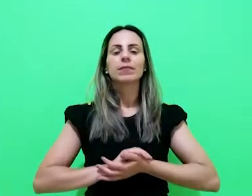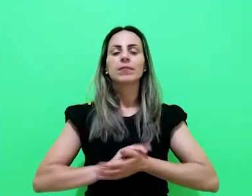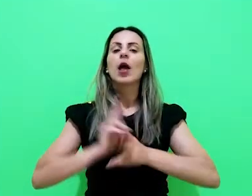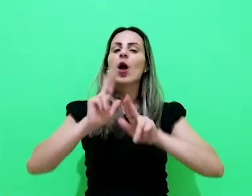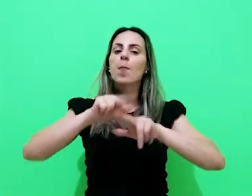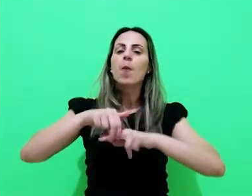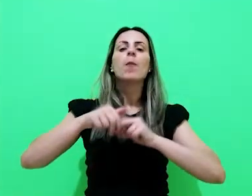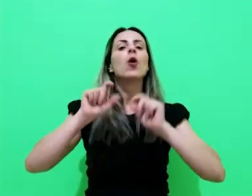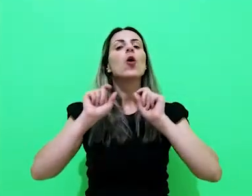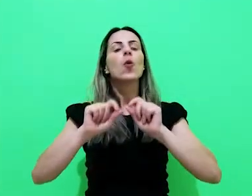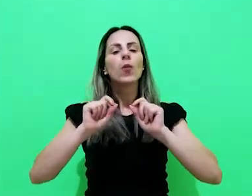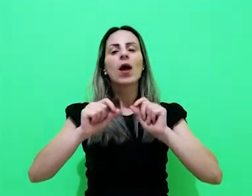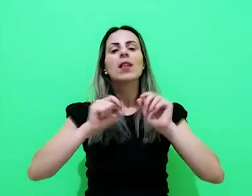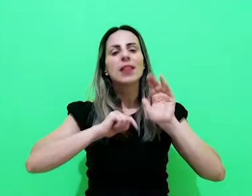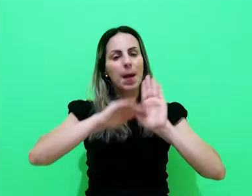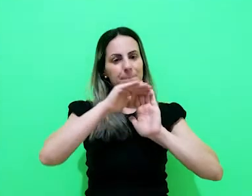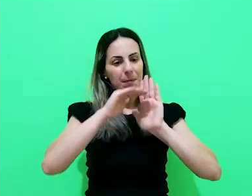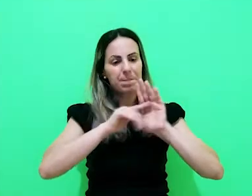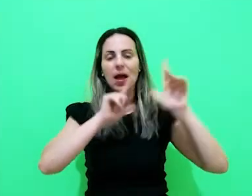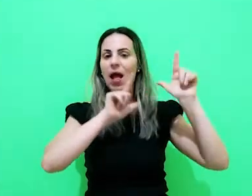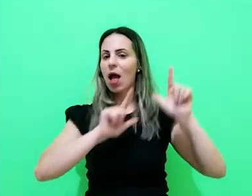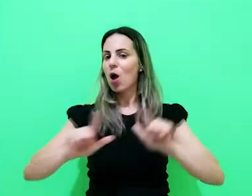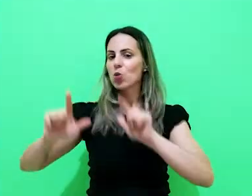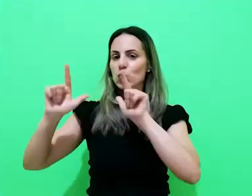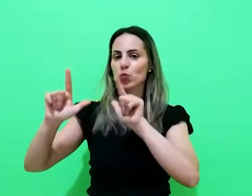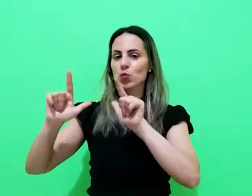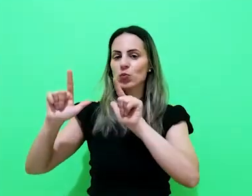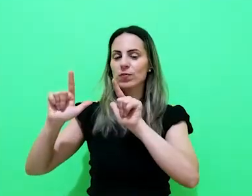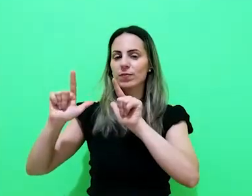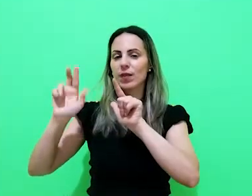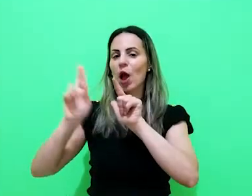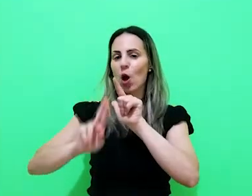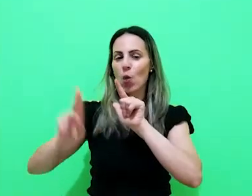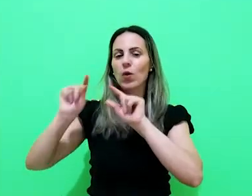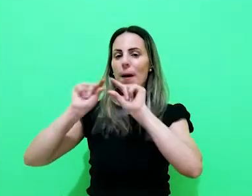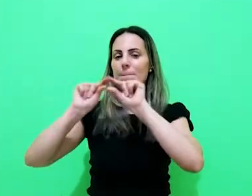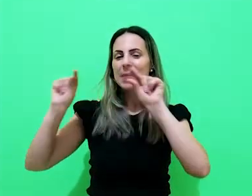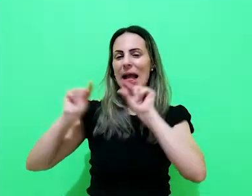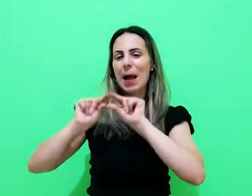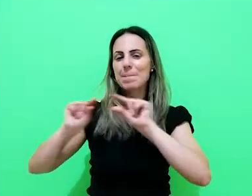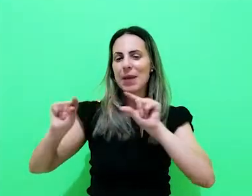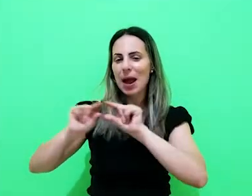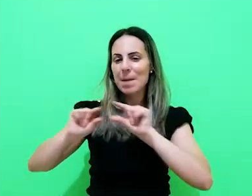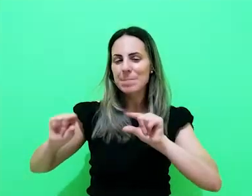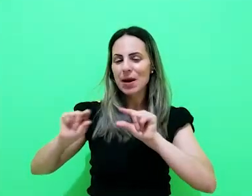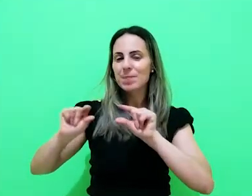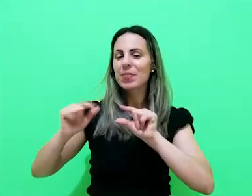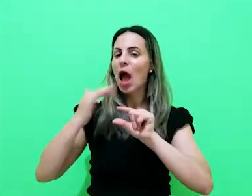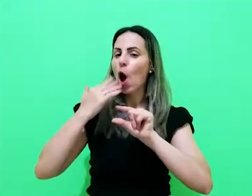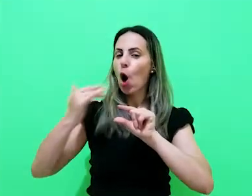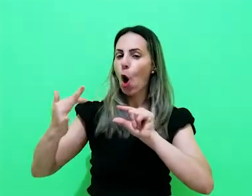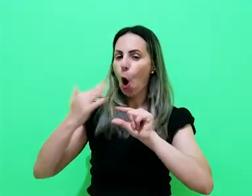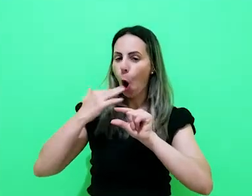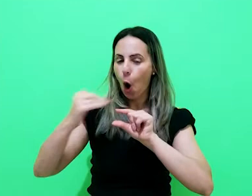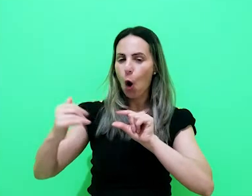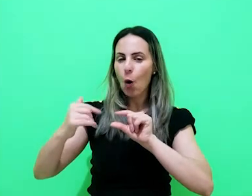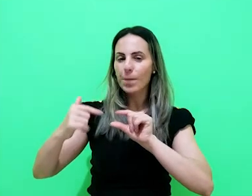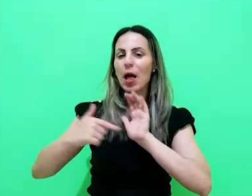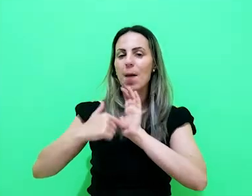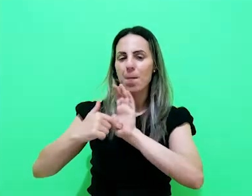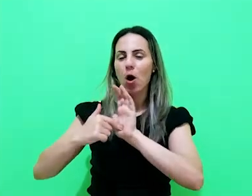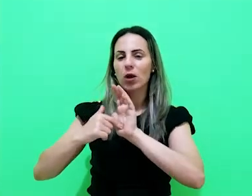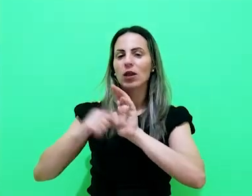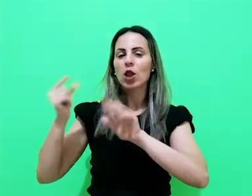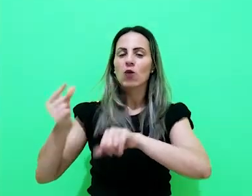isso nós utilizamos esse cartazinho, essa tarjeta, na qual nós vamos colocar